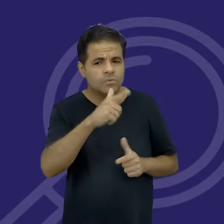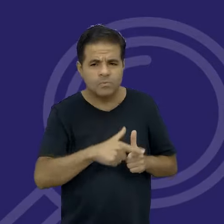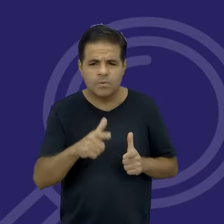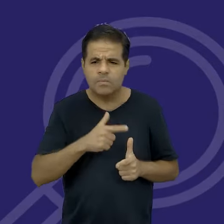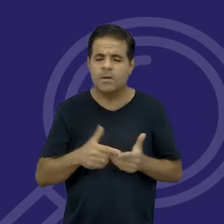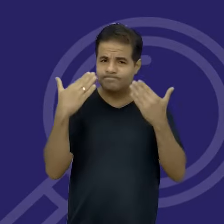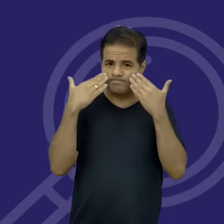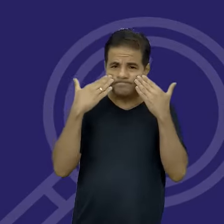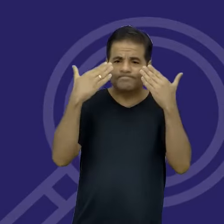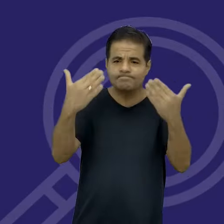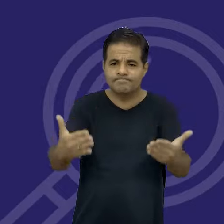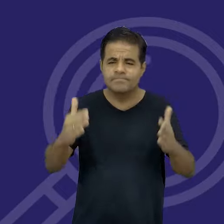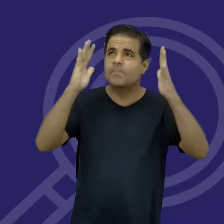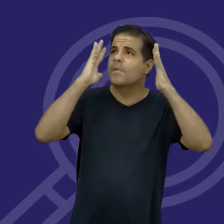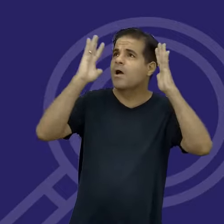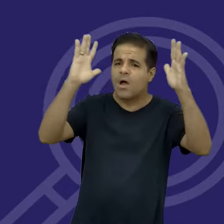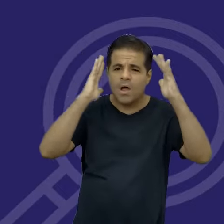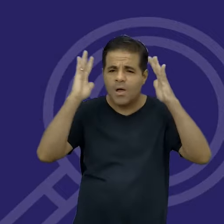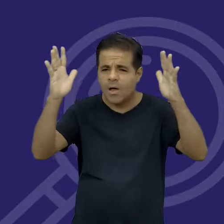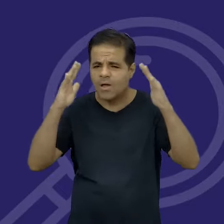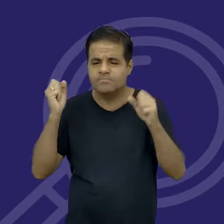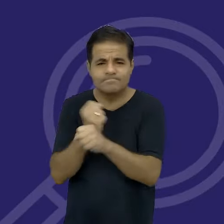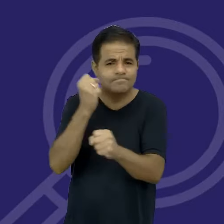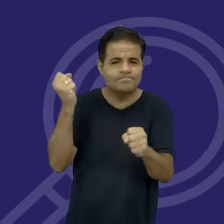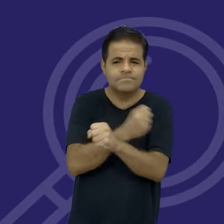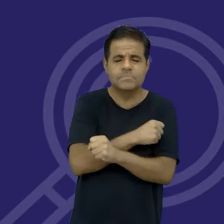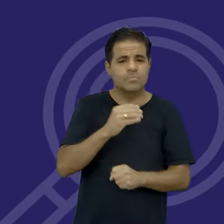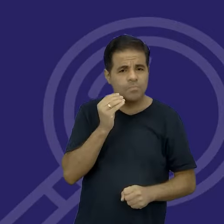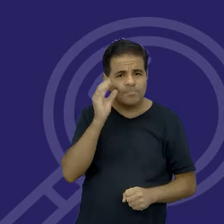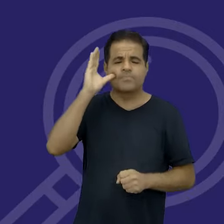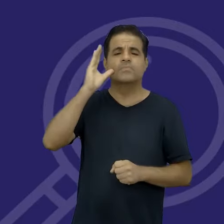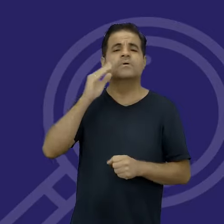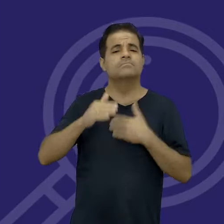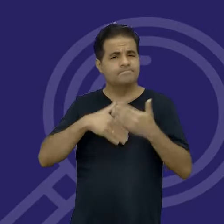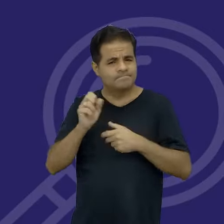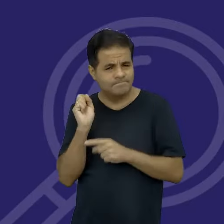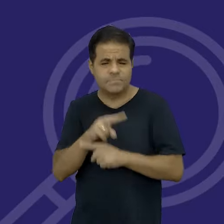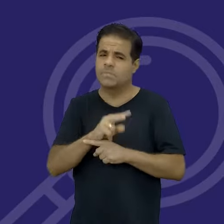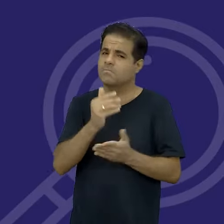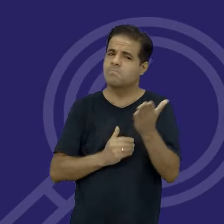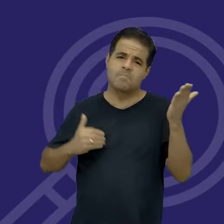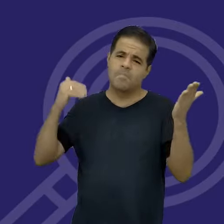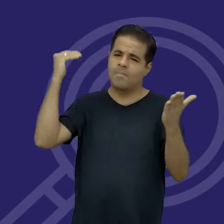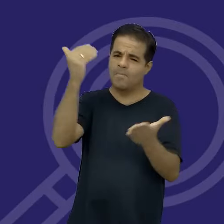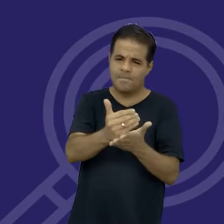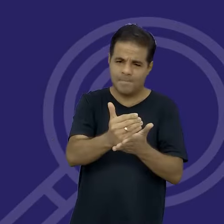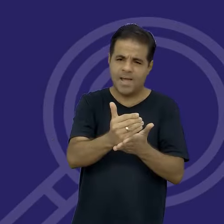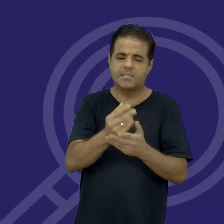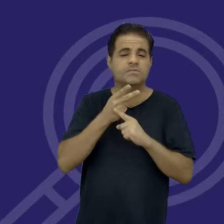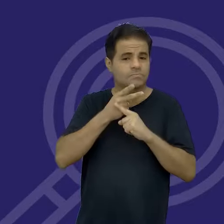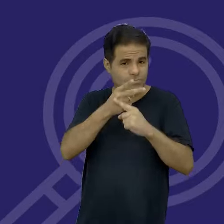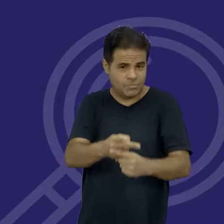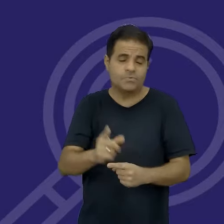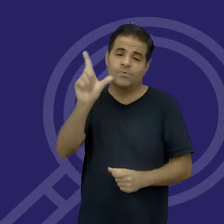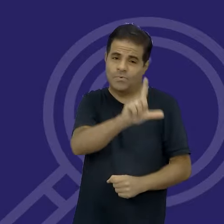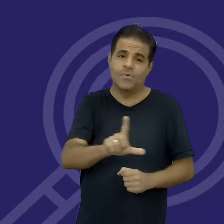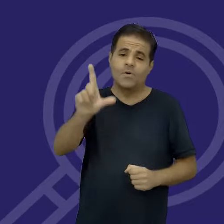Diante disso, pensamos que a construção desse conhecimento acaba sendo ainda maior, né? Buscando, é